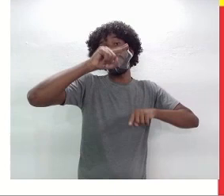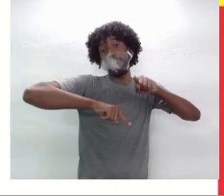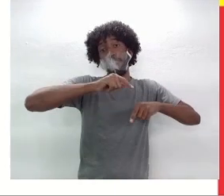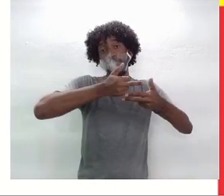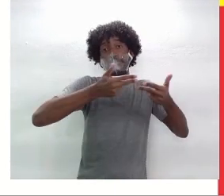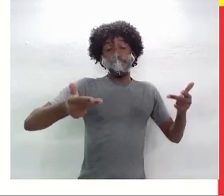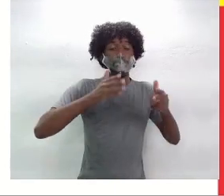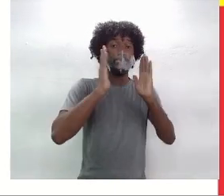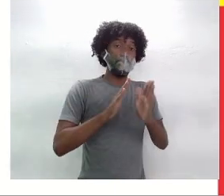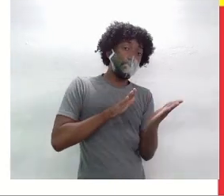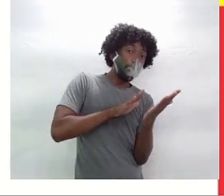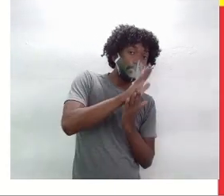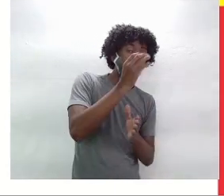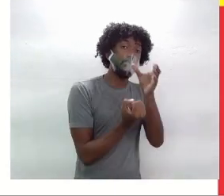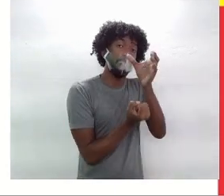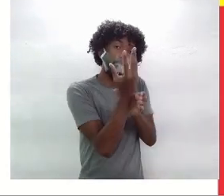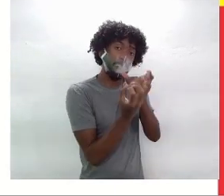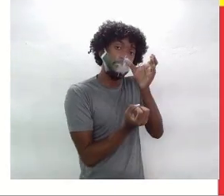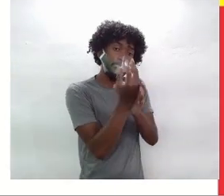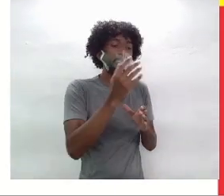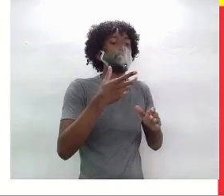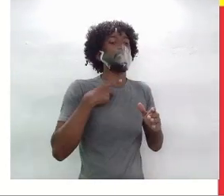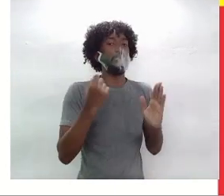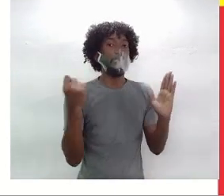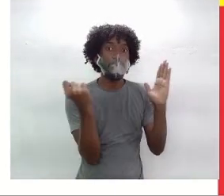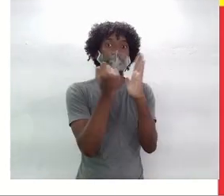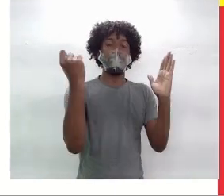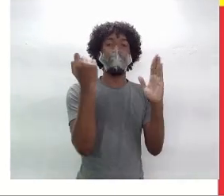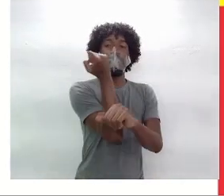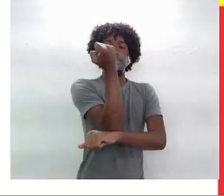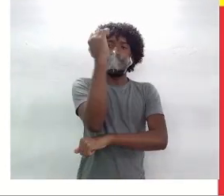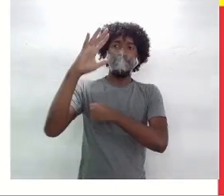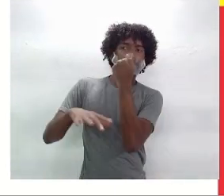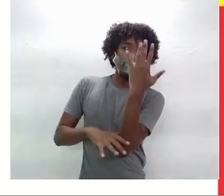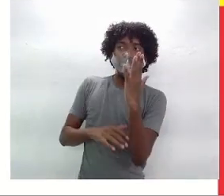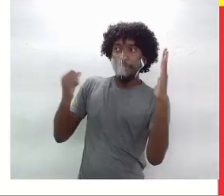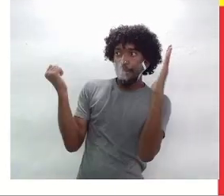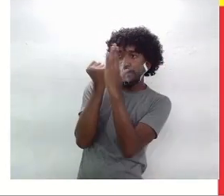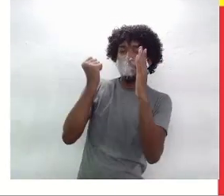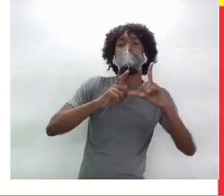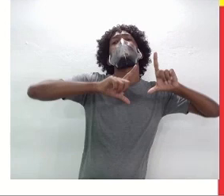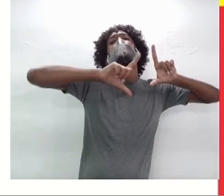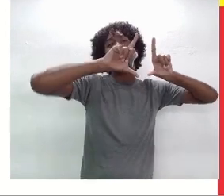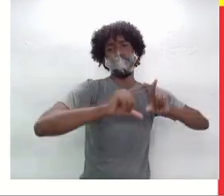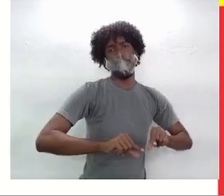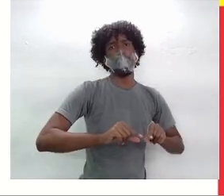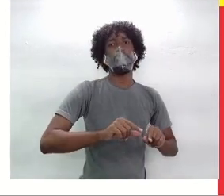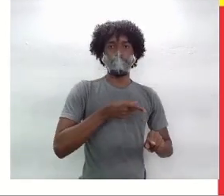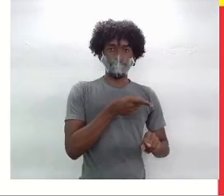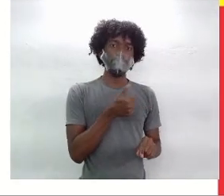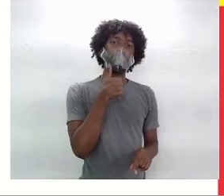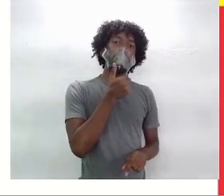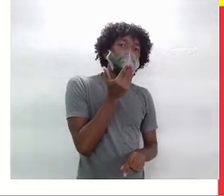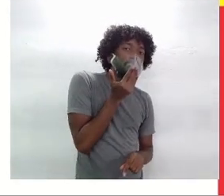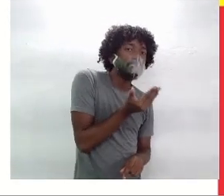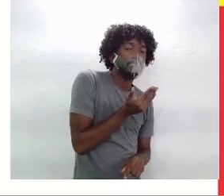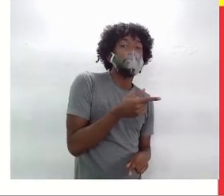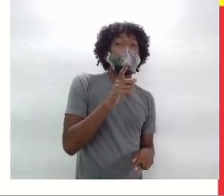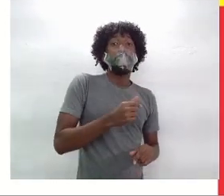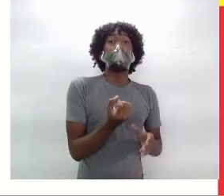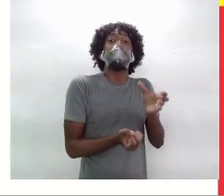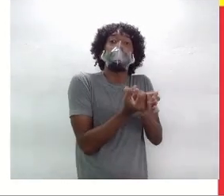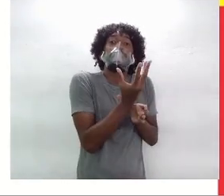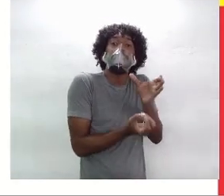fabricados com menor impacto ambiental, que é um processo de produção